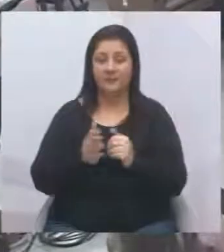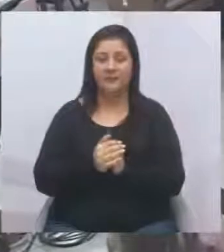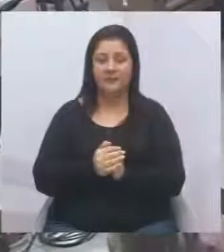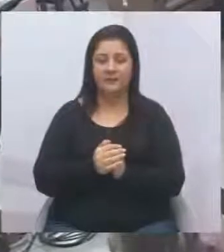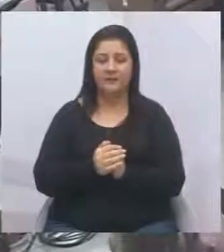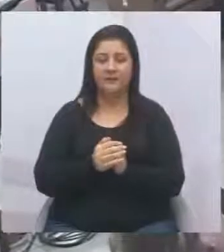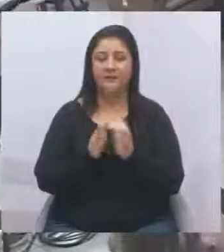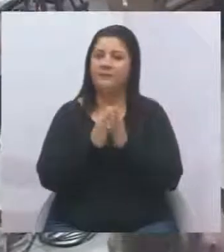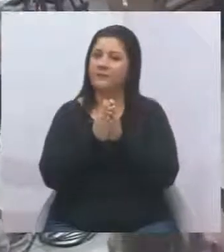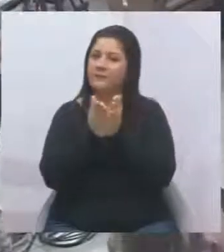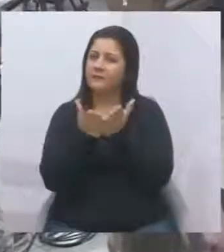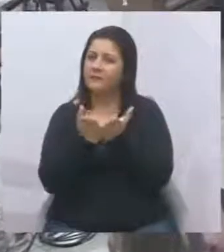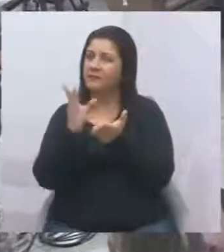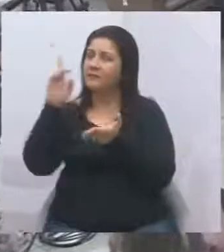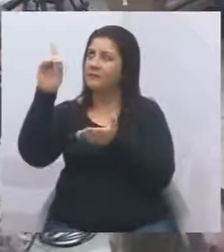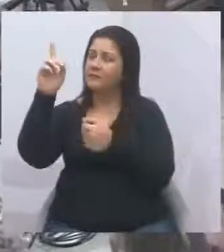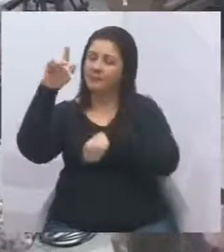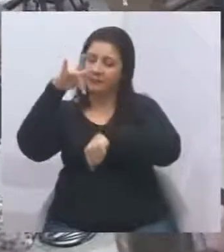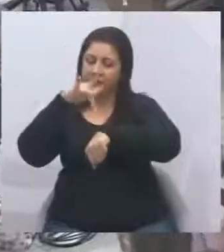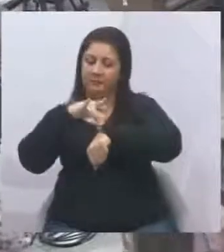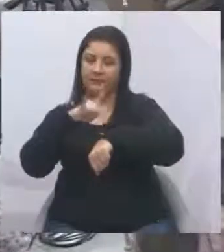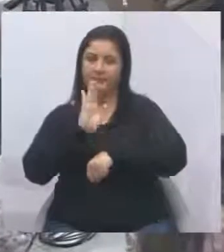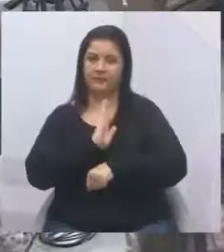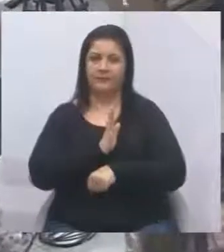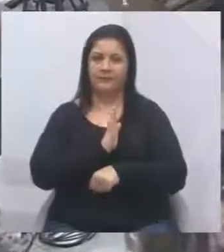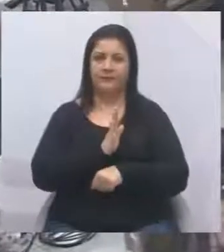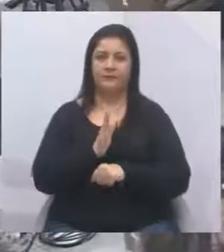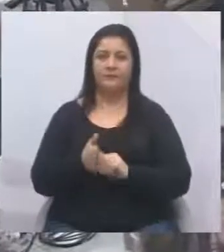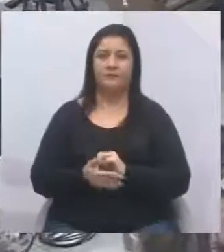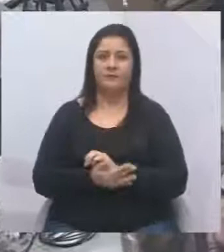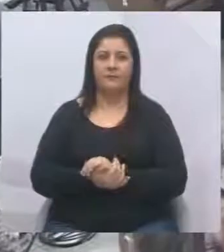palavra que tocou em meu coração.